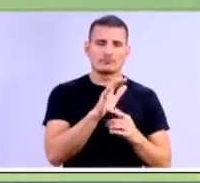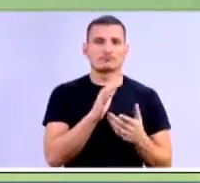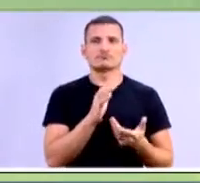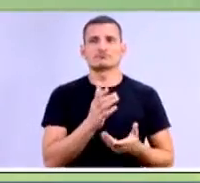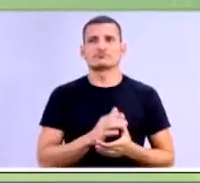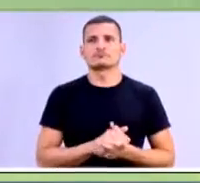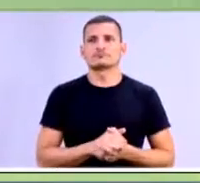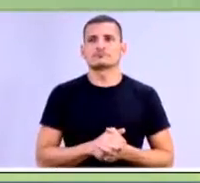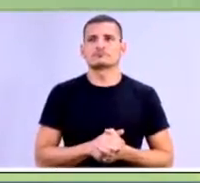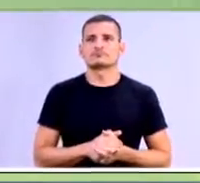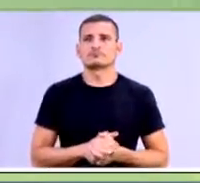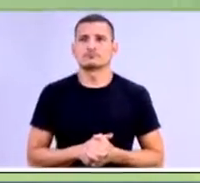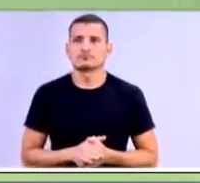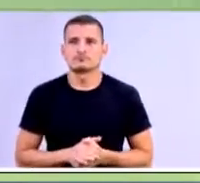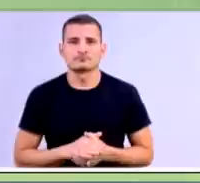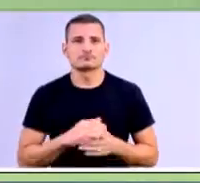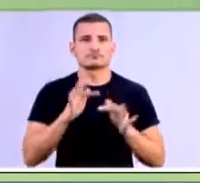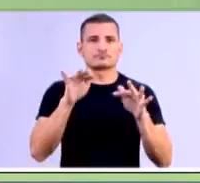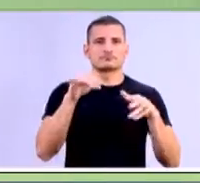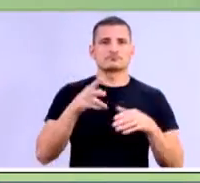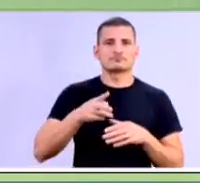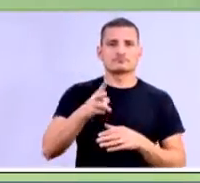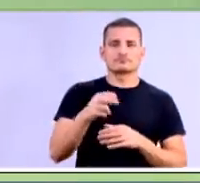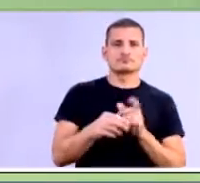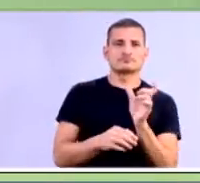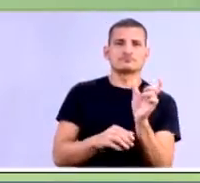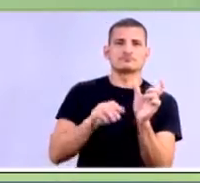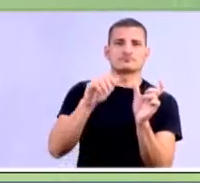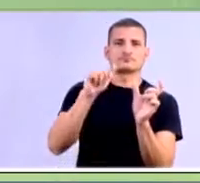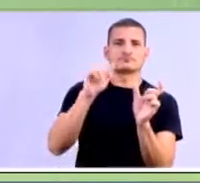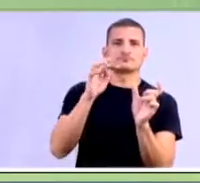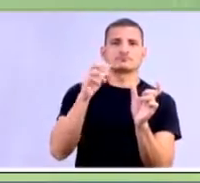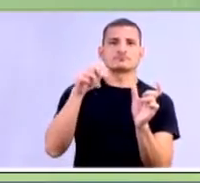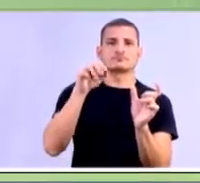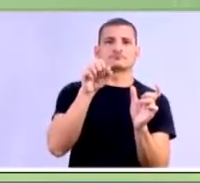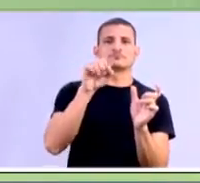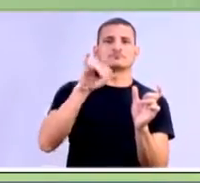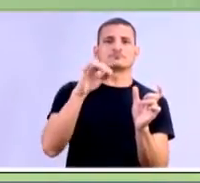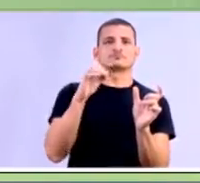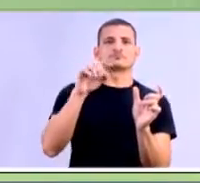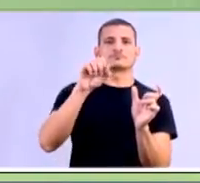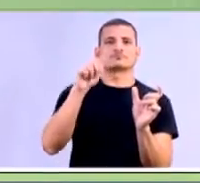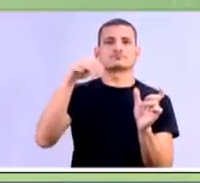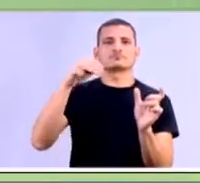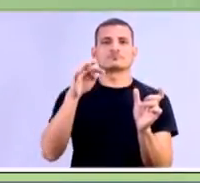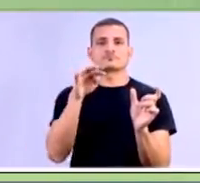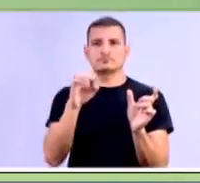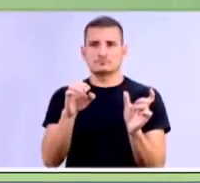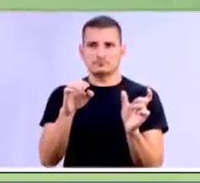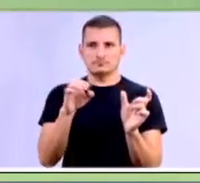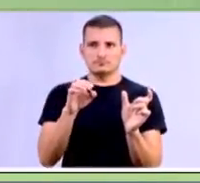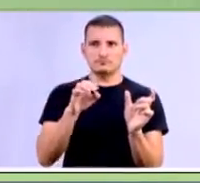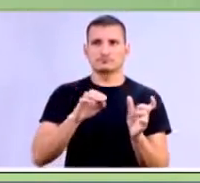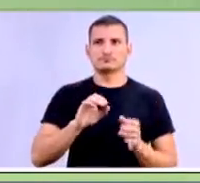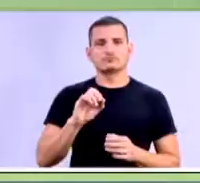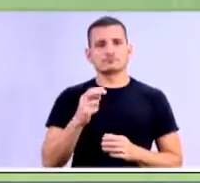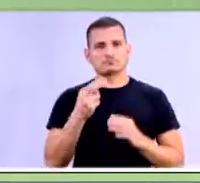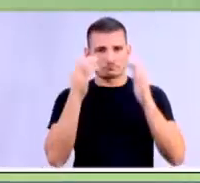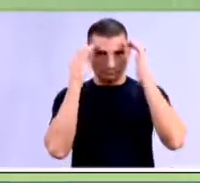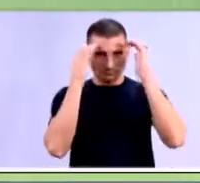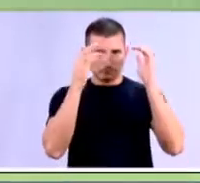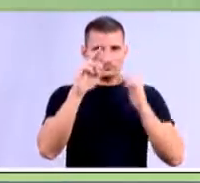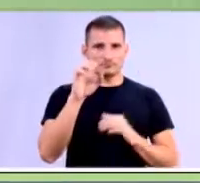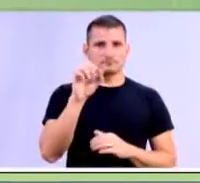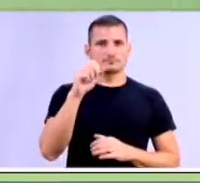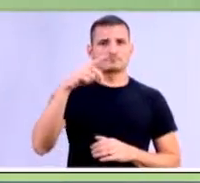pedido. Finalizando sempre com uma despedida, geralmente atenciosamente ou respeitosamente,